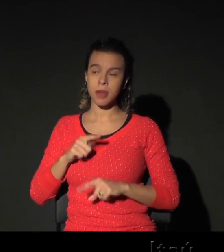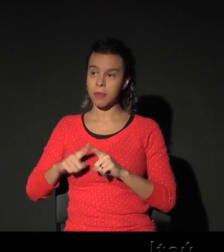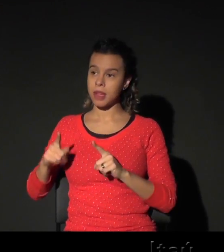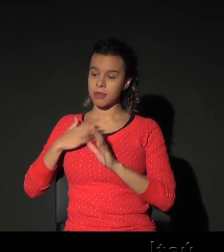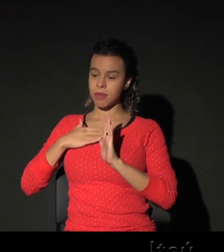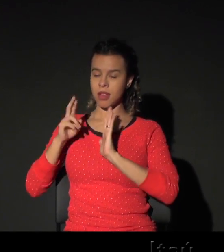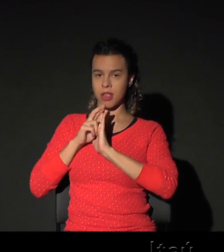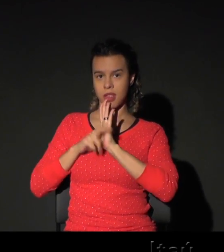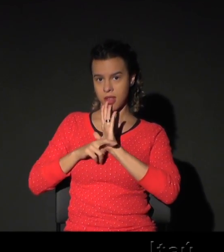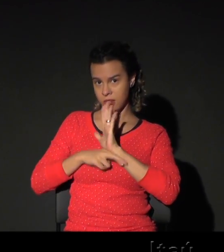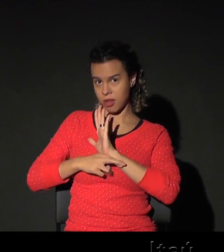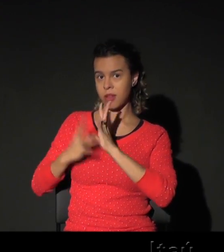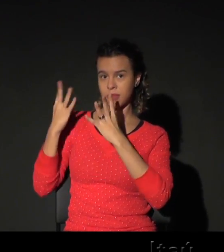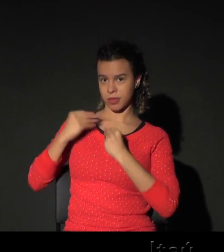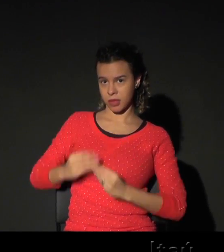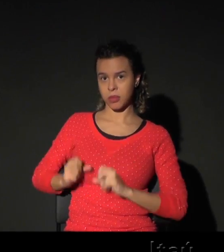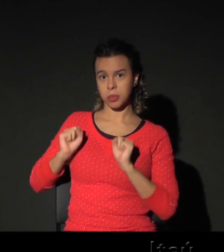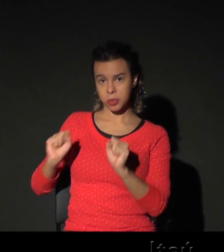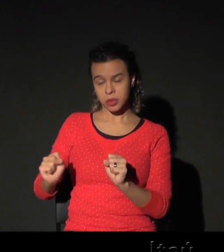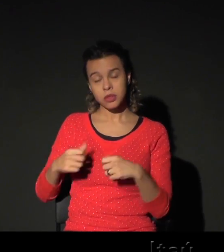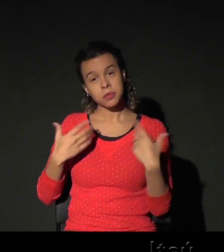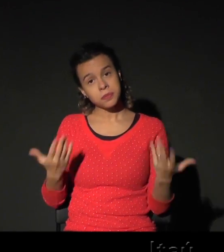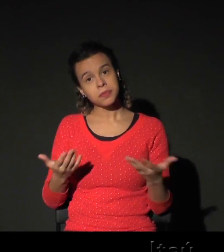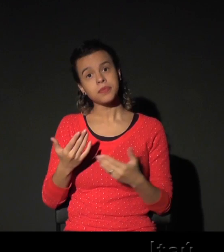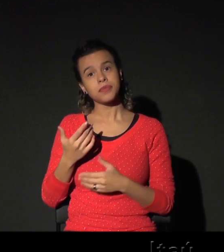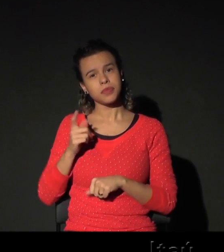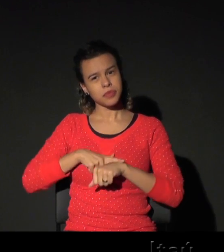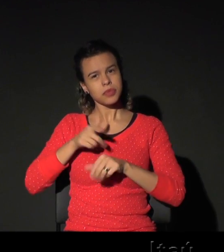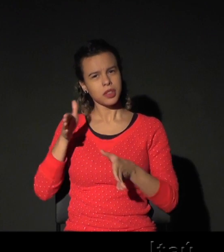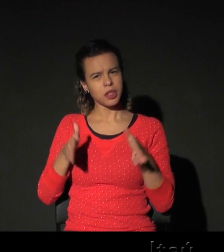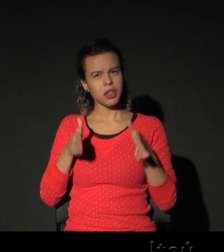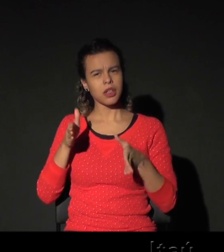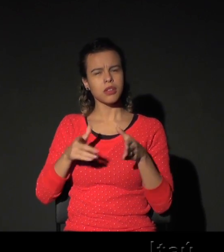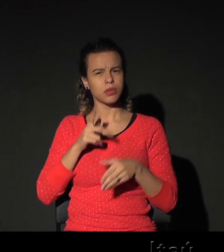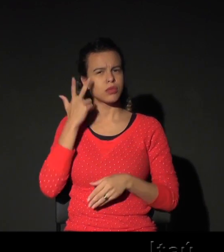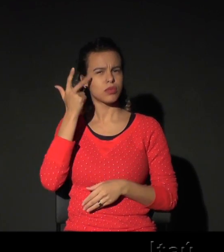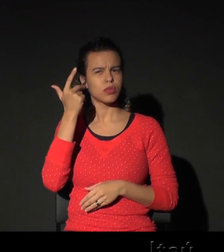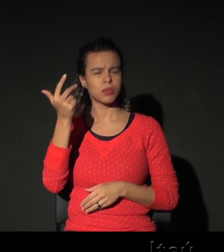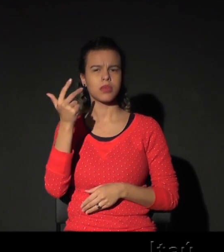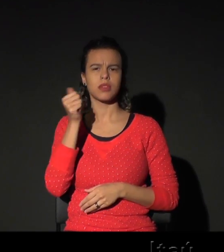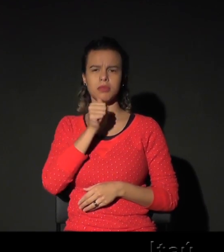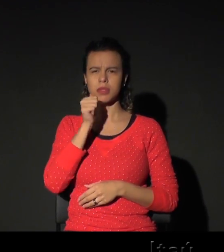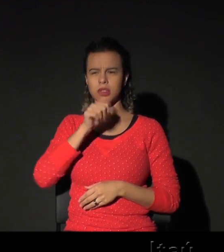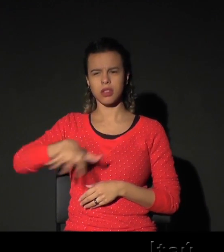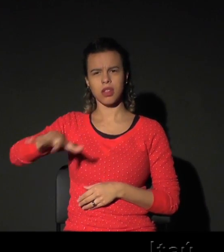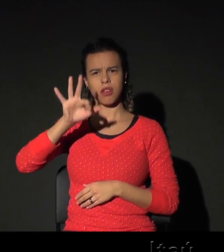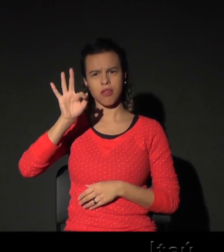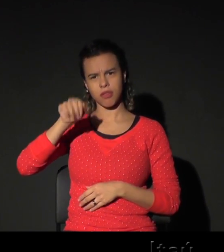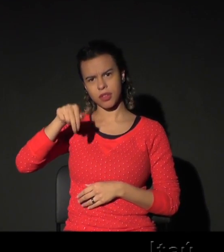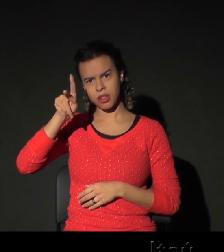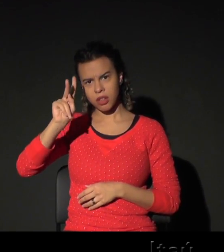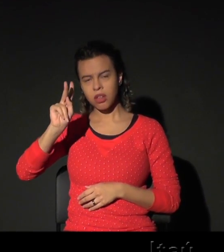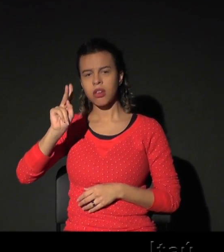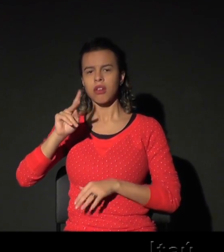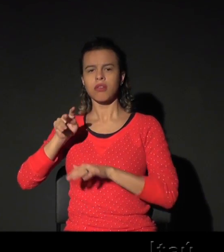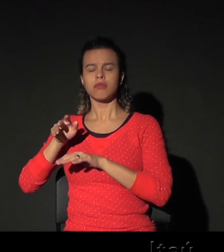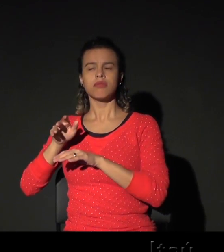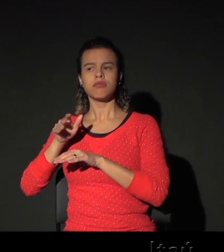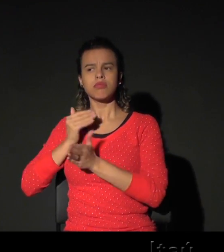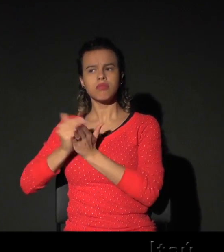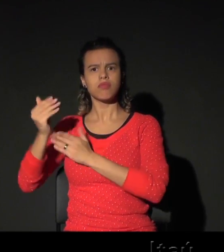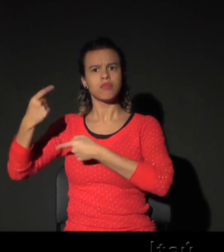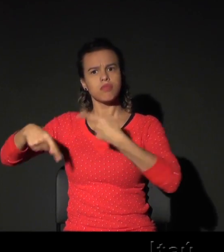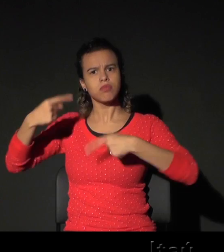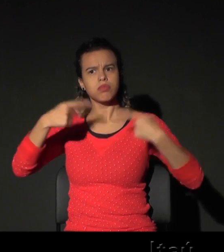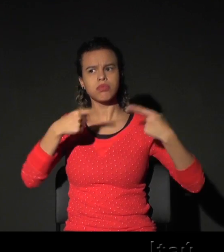imponho as minhas as minhas regras Então nesse momento e era muito é muito comum quando as meninas do funk apareceram na toda uma série de